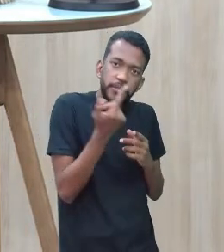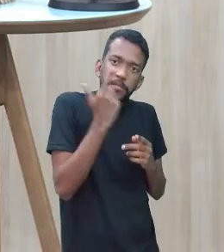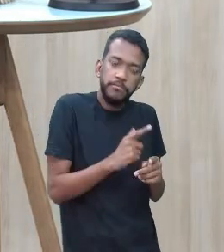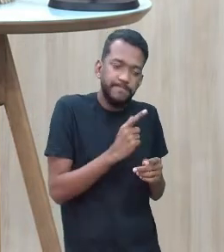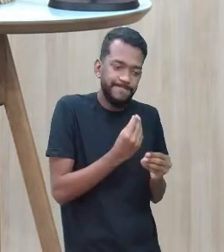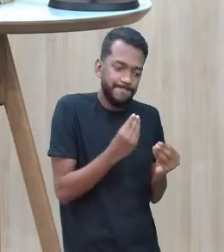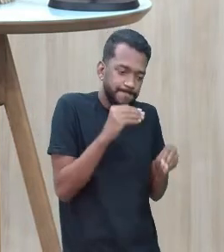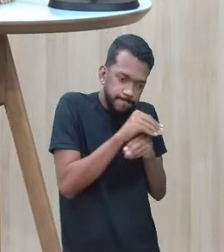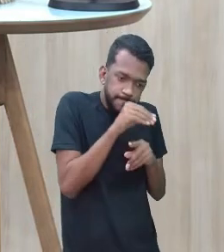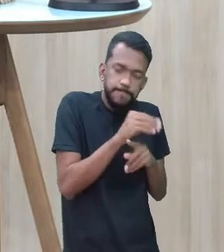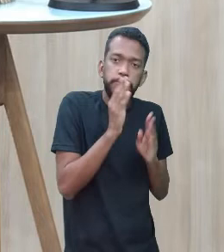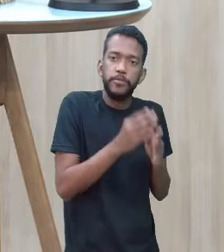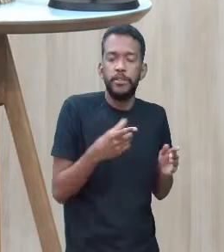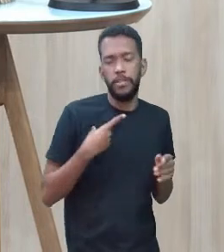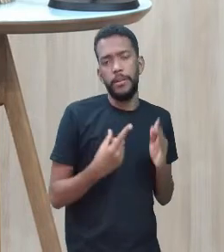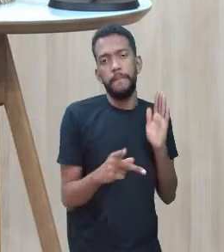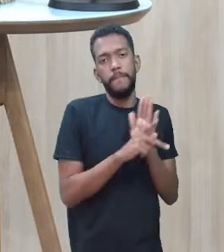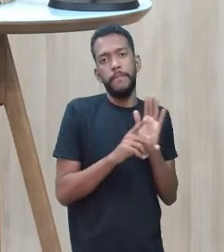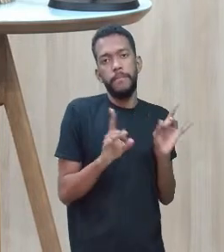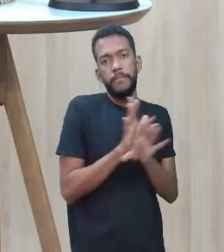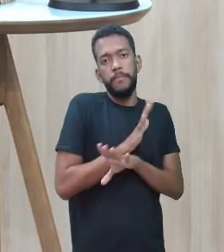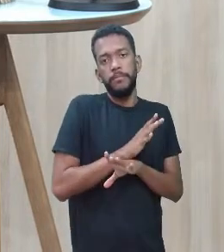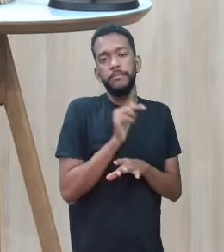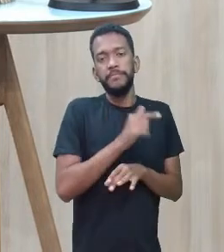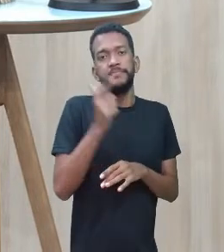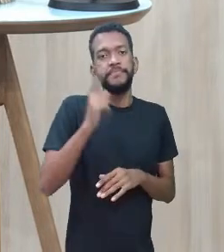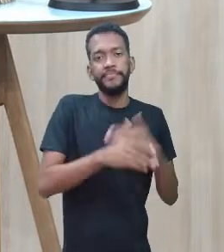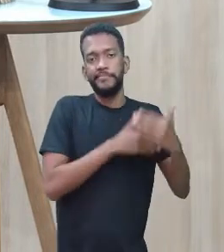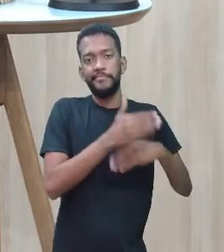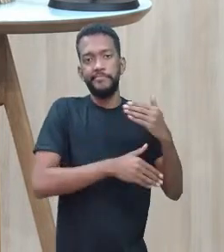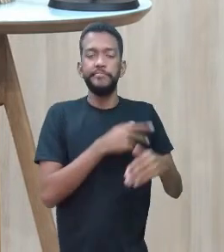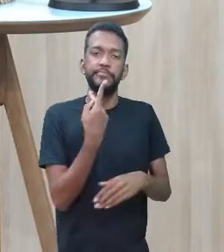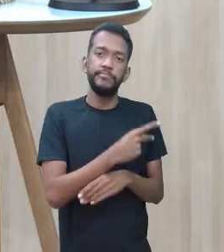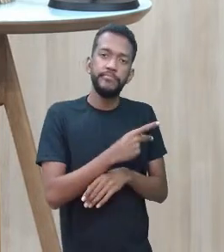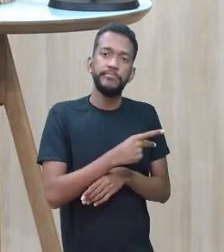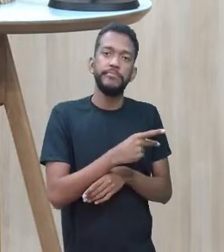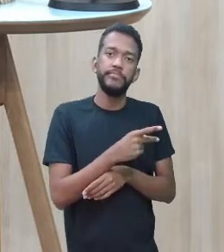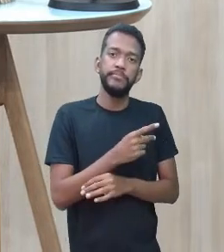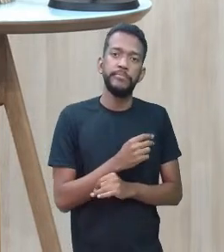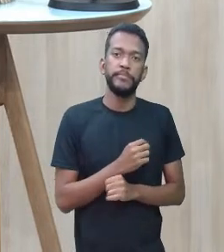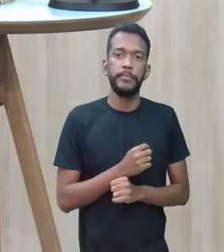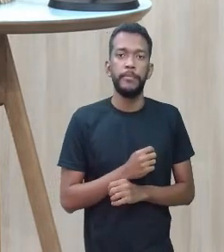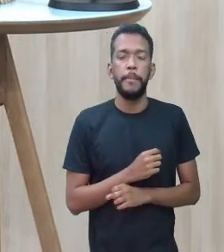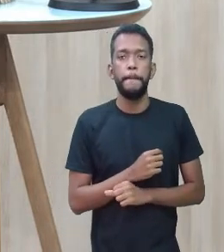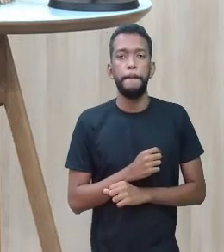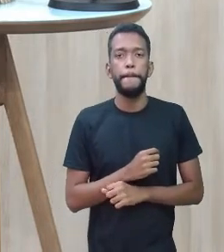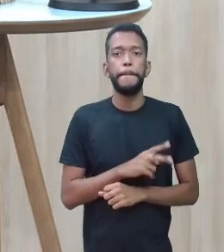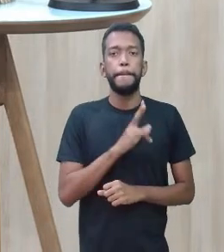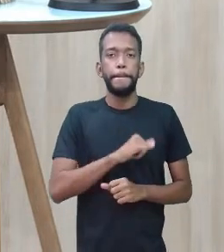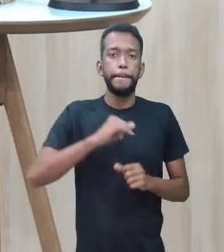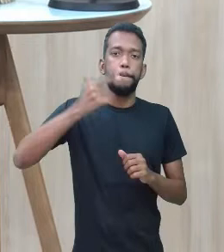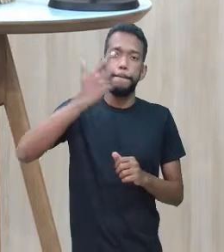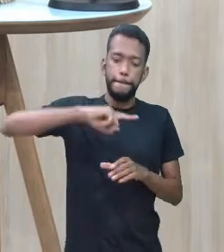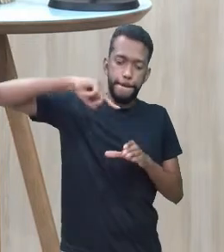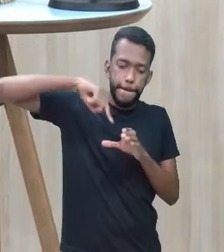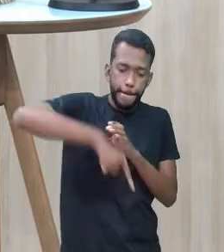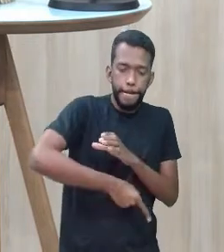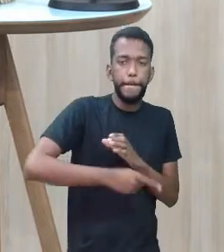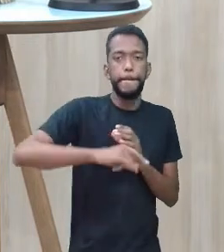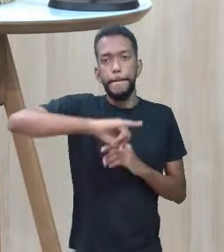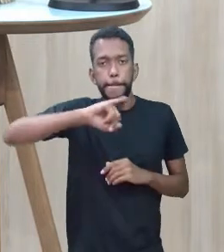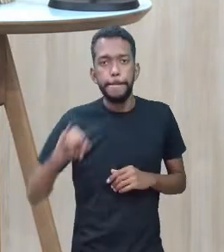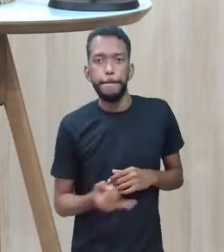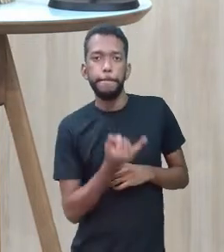armazenado. E vai ser passado à medida que cada uma dessas espécies vão se aproveitar, né?